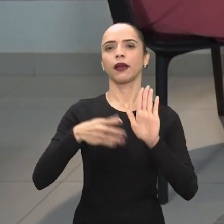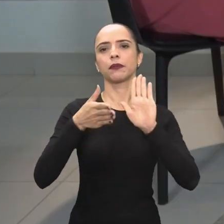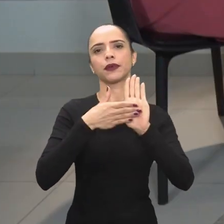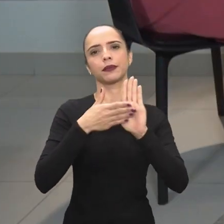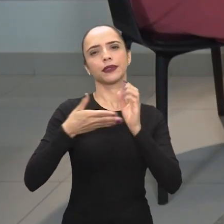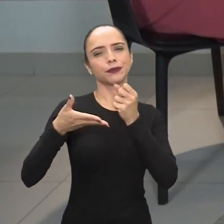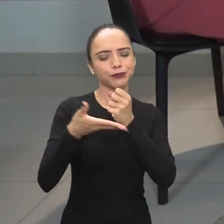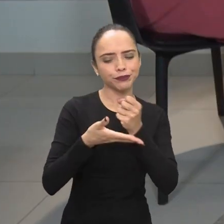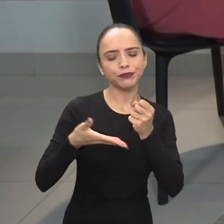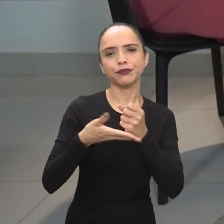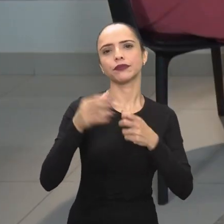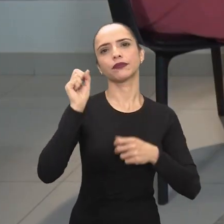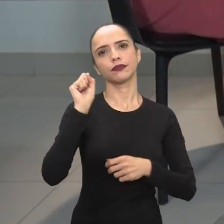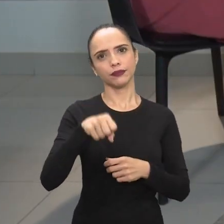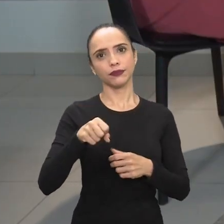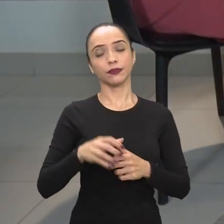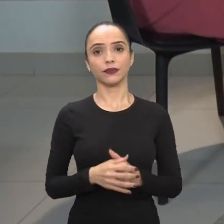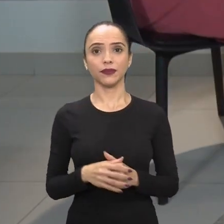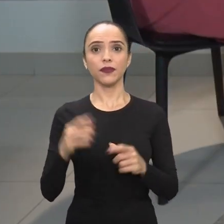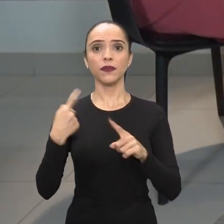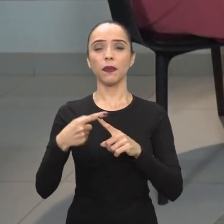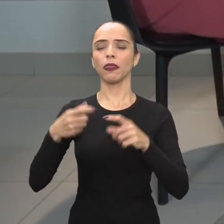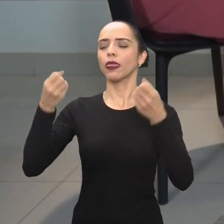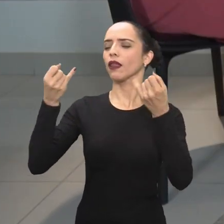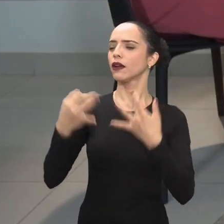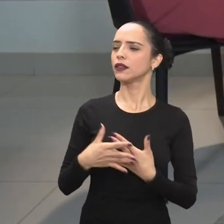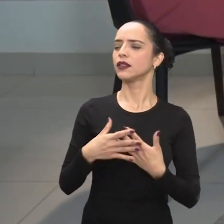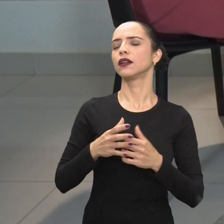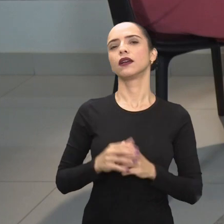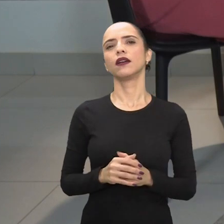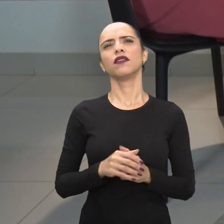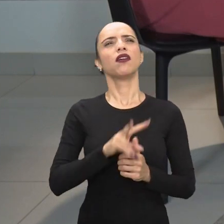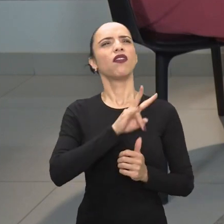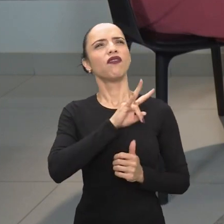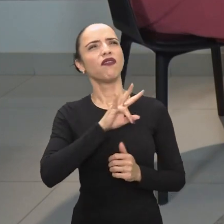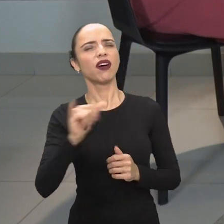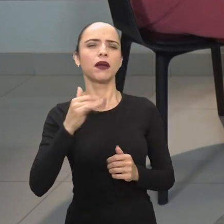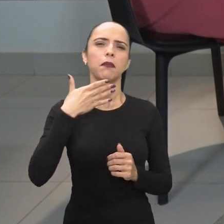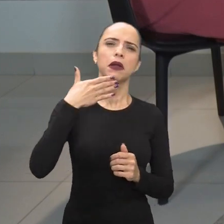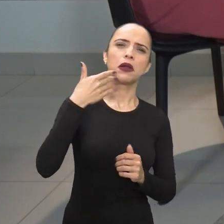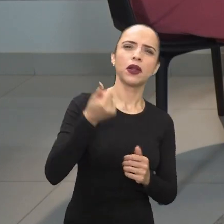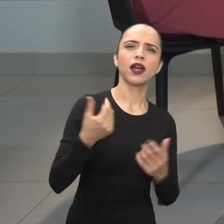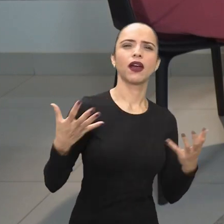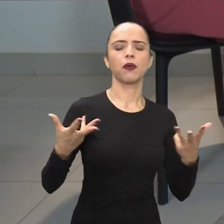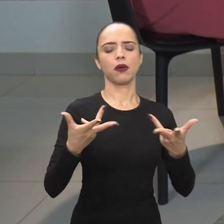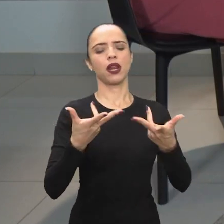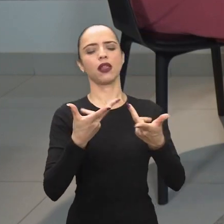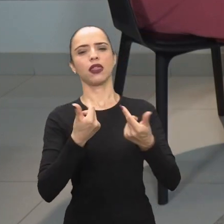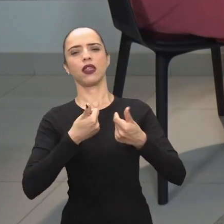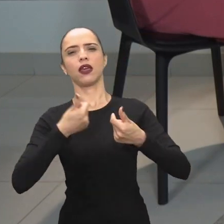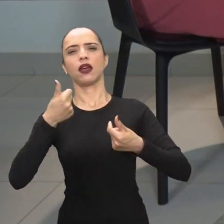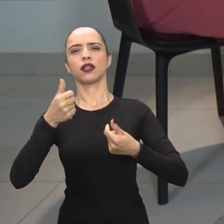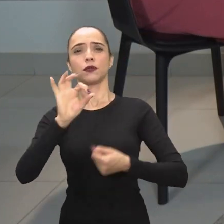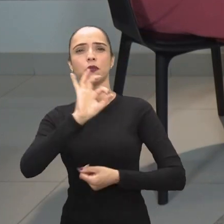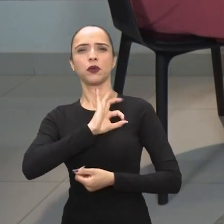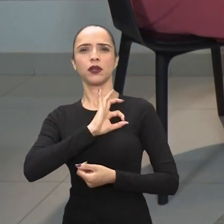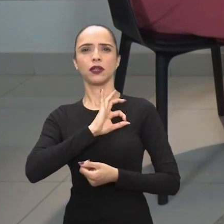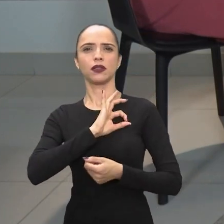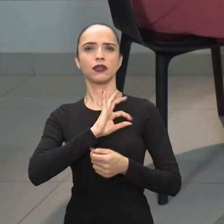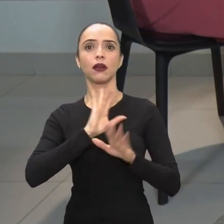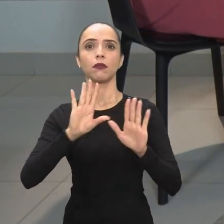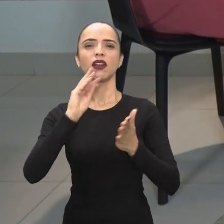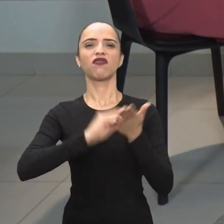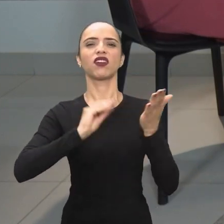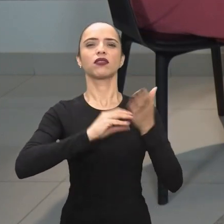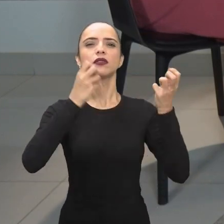se diz que vão aperfeiçoar a melhorar a qualidade da polícia mas